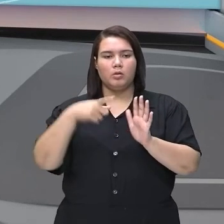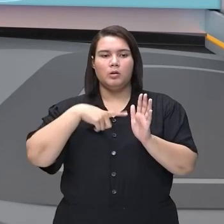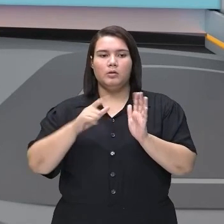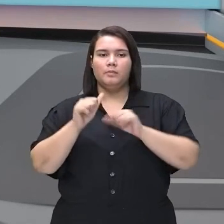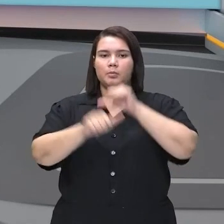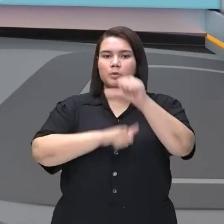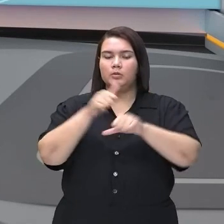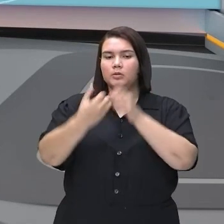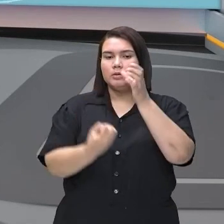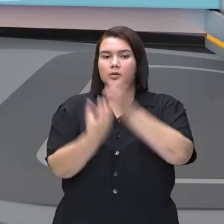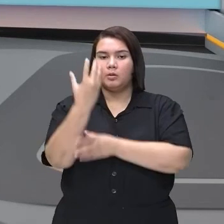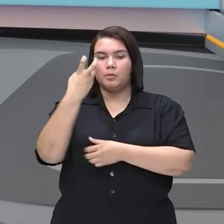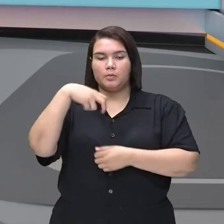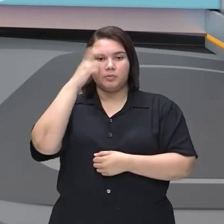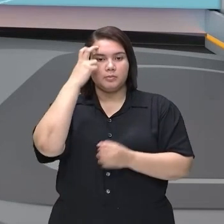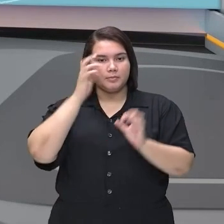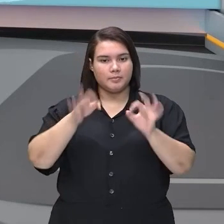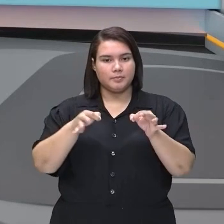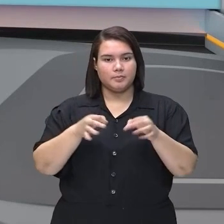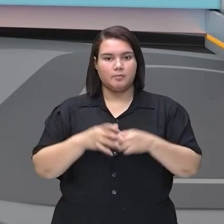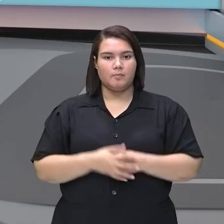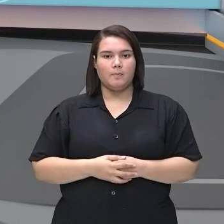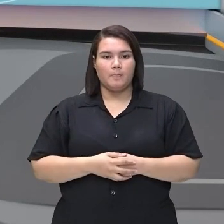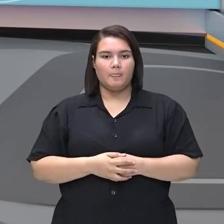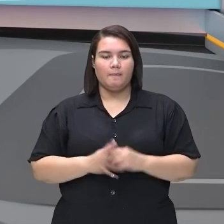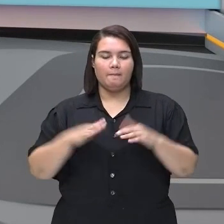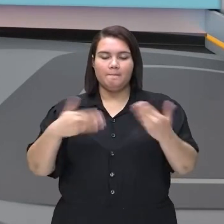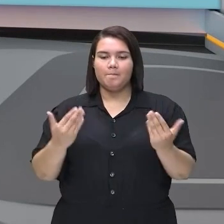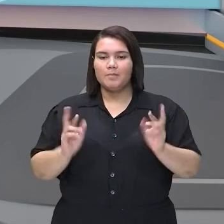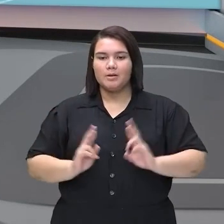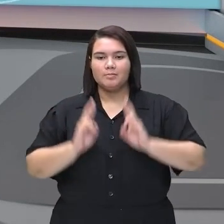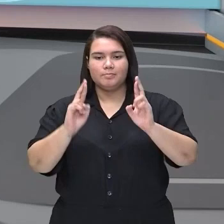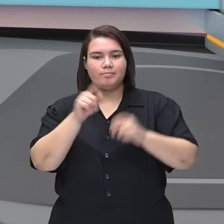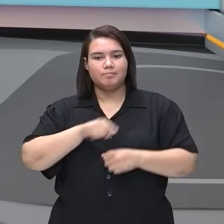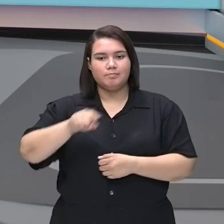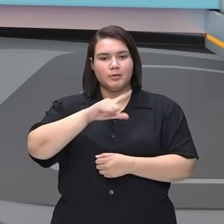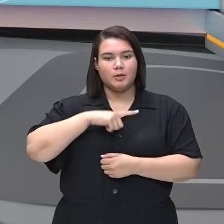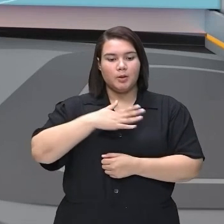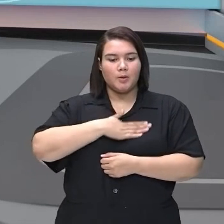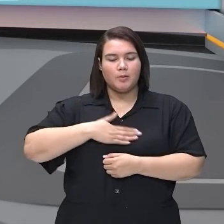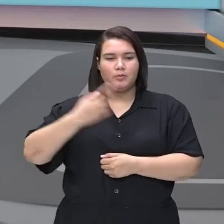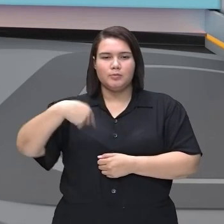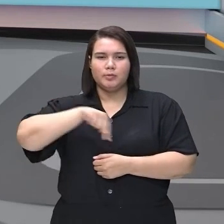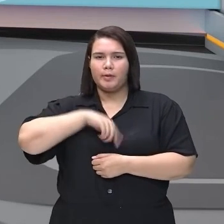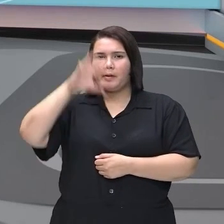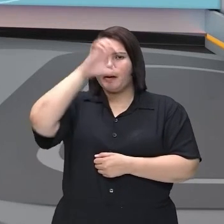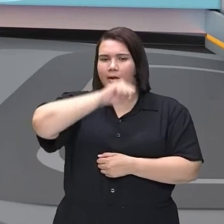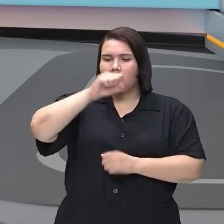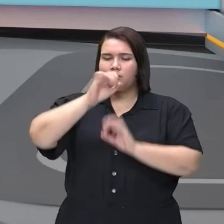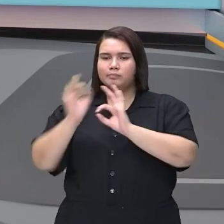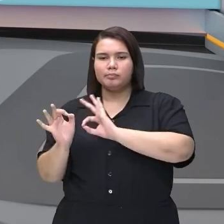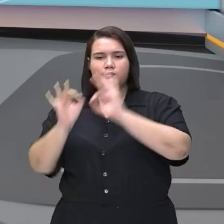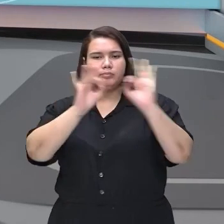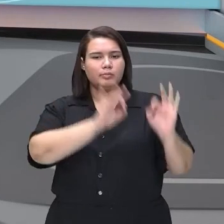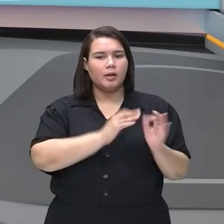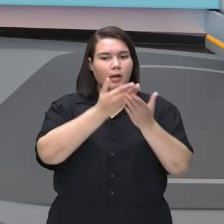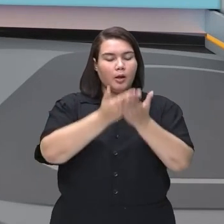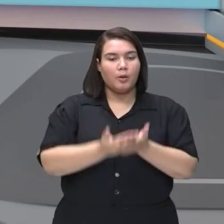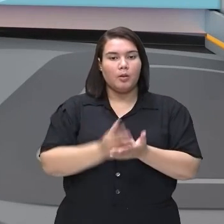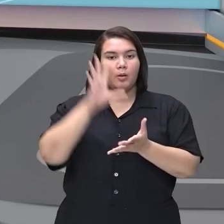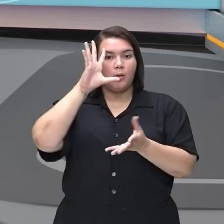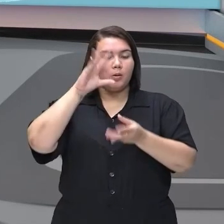cultura grego-romana. Certo, pessoal? Eu espero que você tenha gostado dessa viagem, entendido sobre o que é a